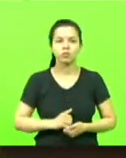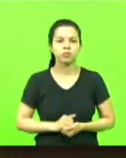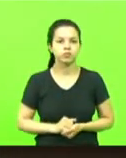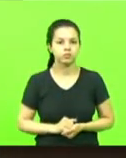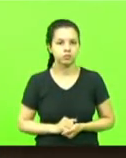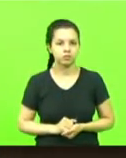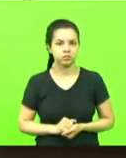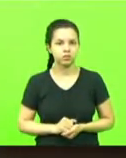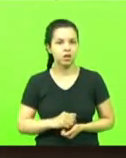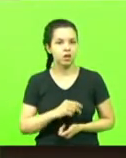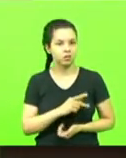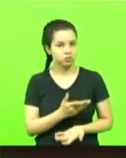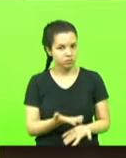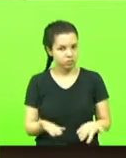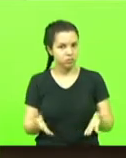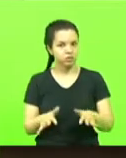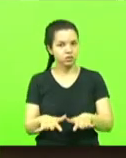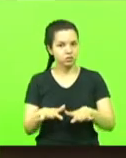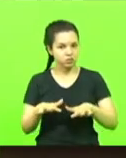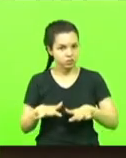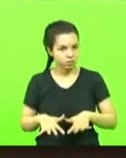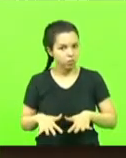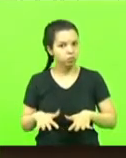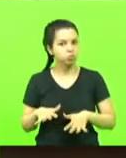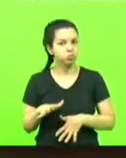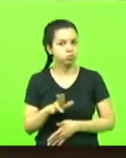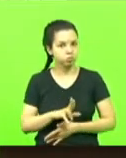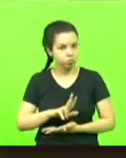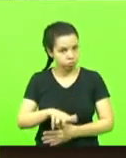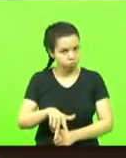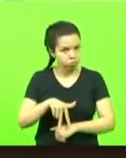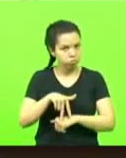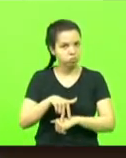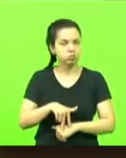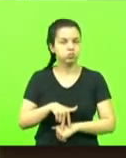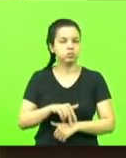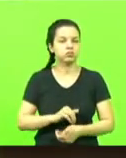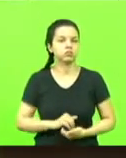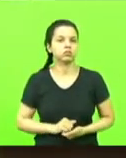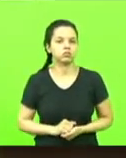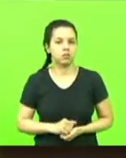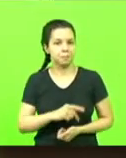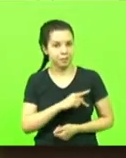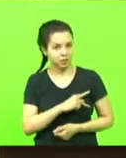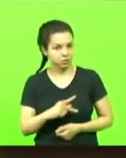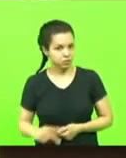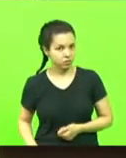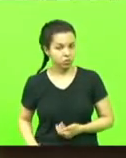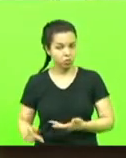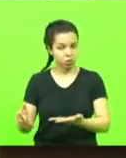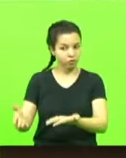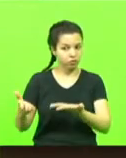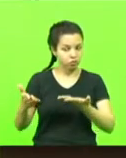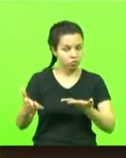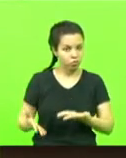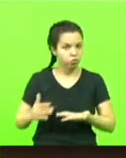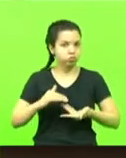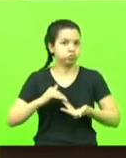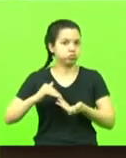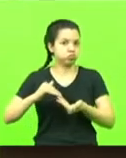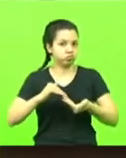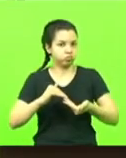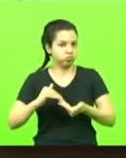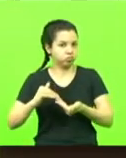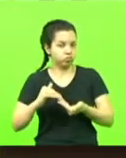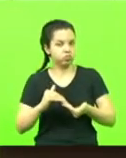a presente sessão, fez uso da palavra. Na sequência, o senhor presidente convidou o mestre de cerimônias para proceder